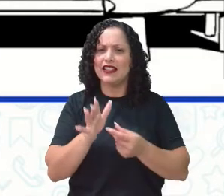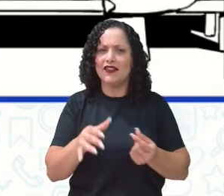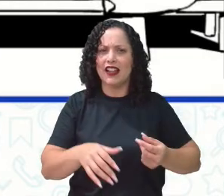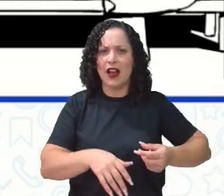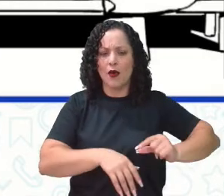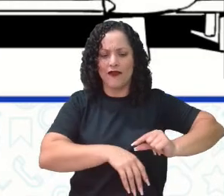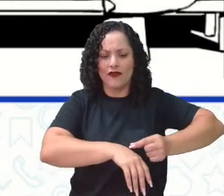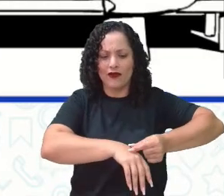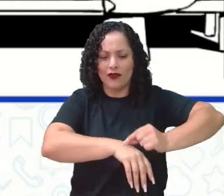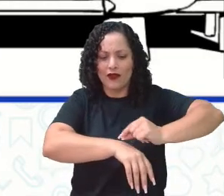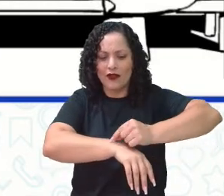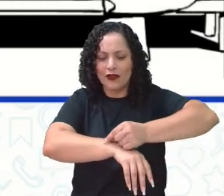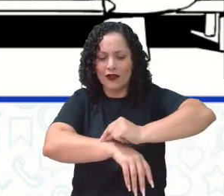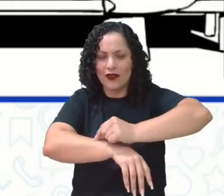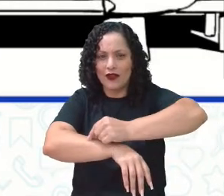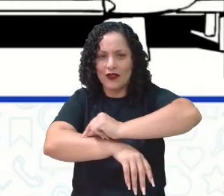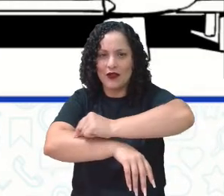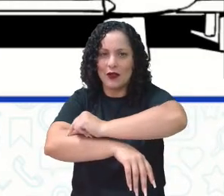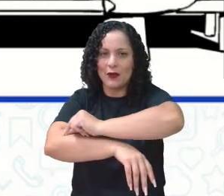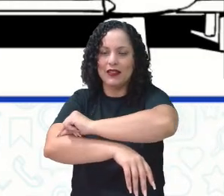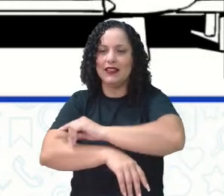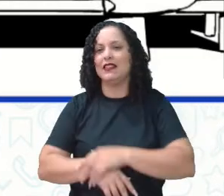suja e pesada? A formiga fala.